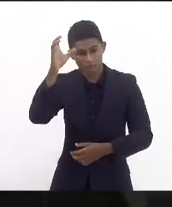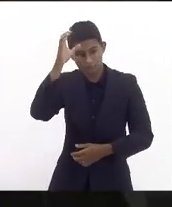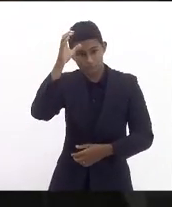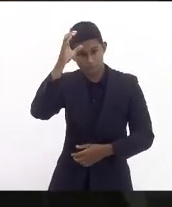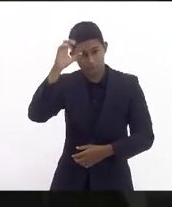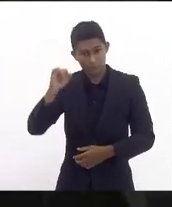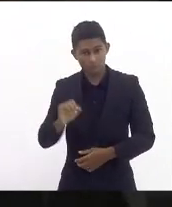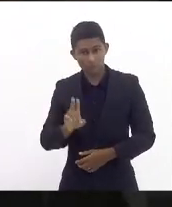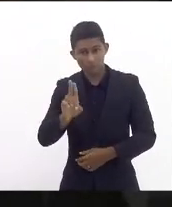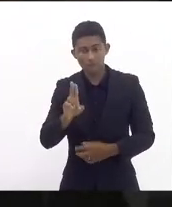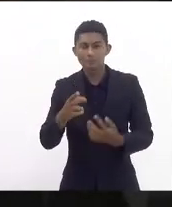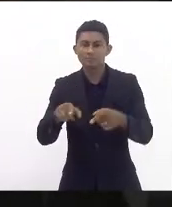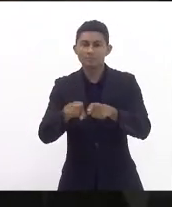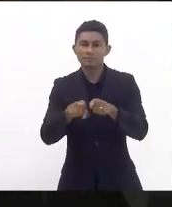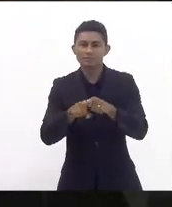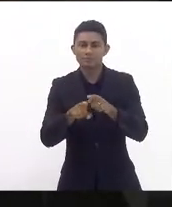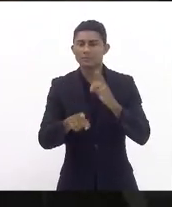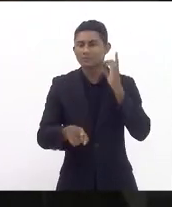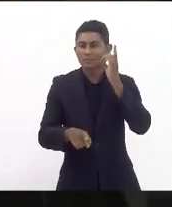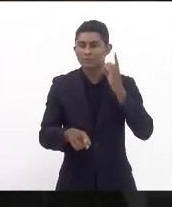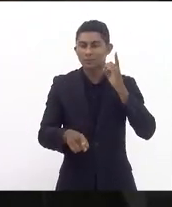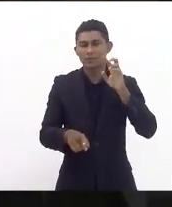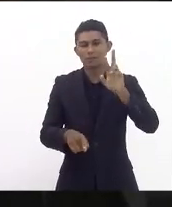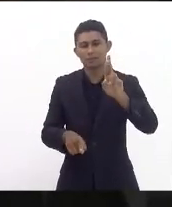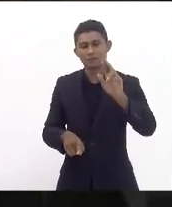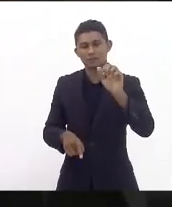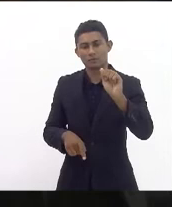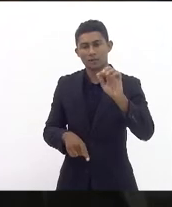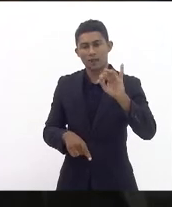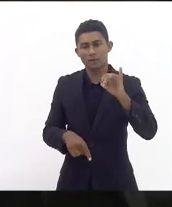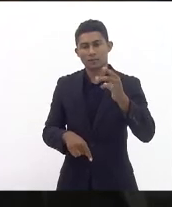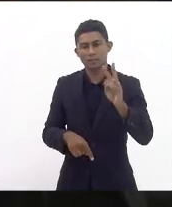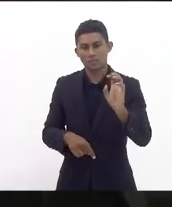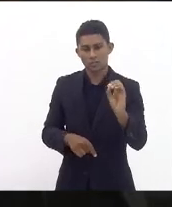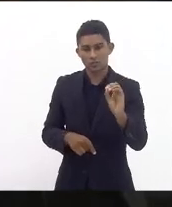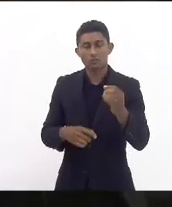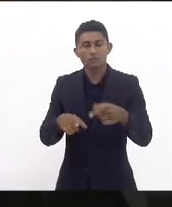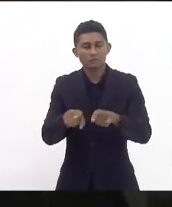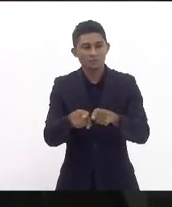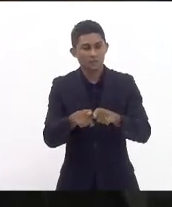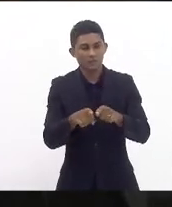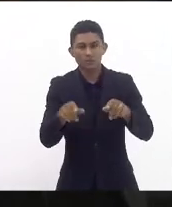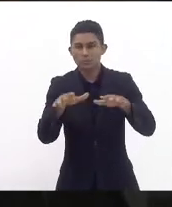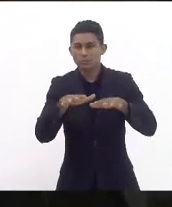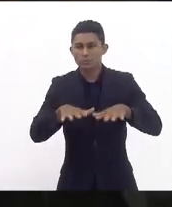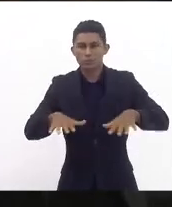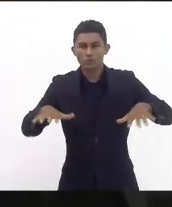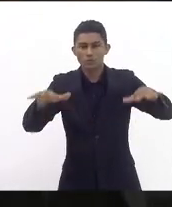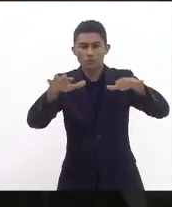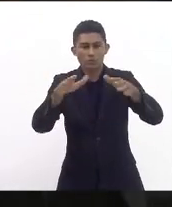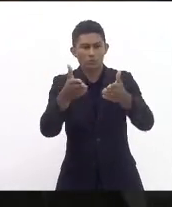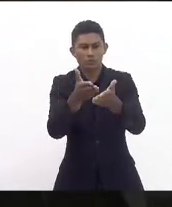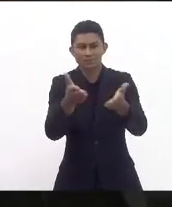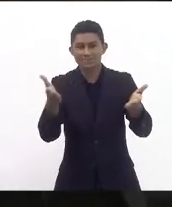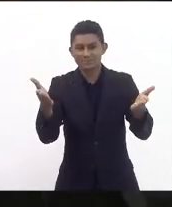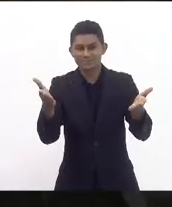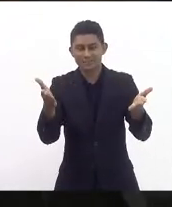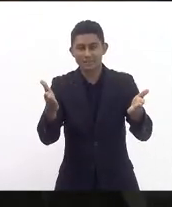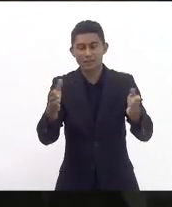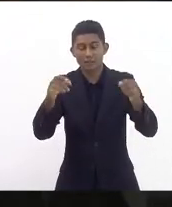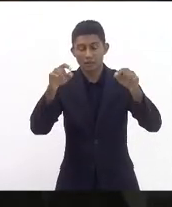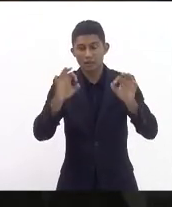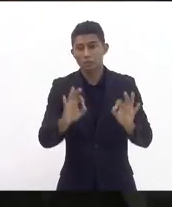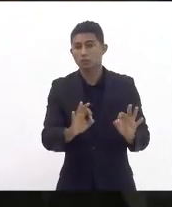e o deputado Ratinho e também todos os parlamentares que nos